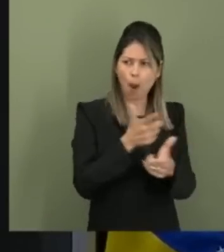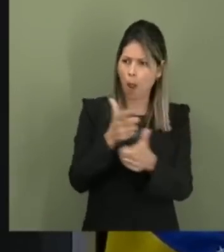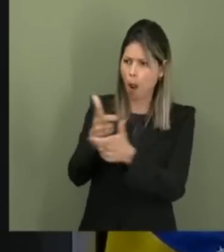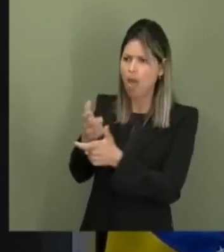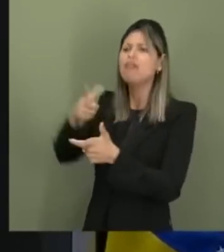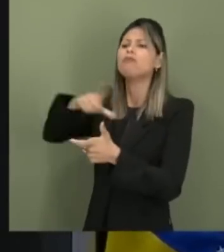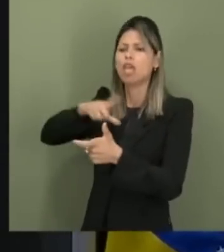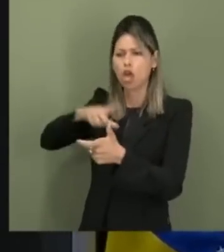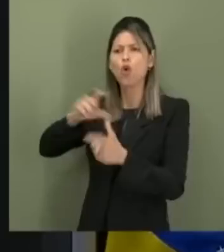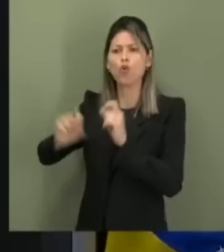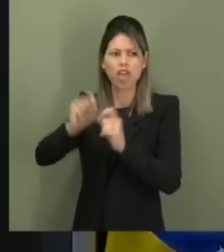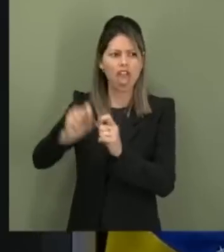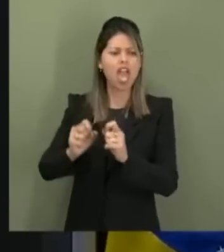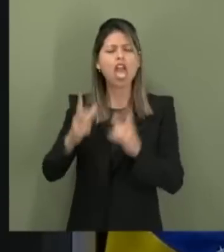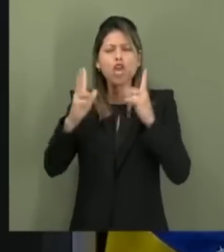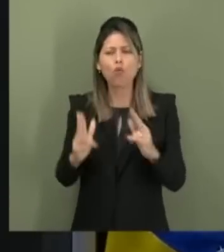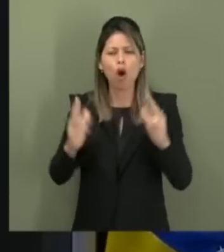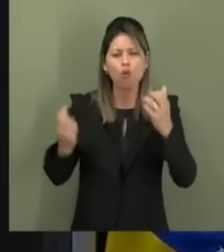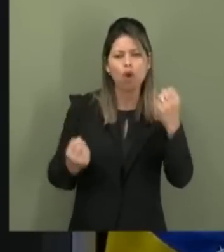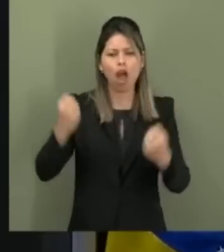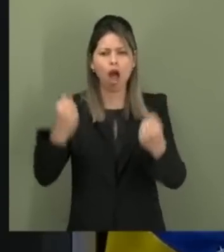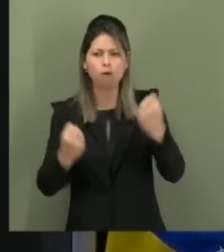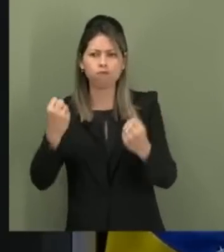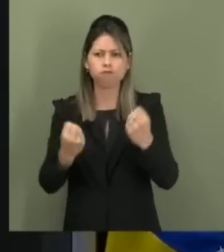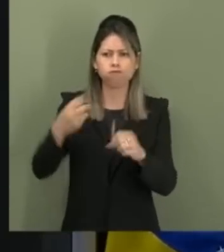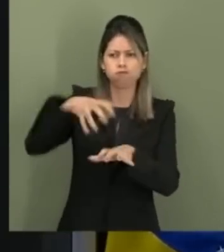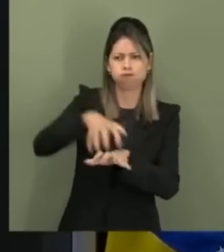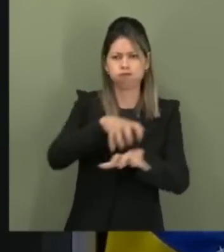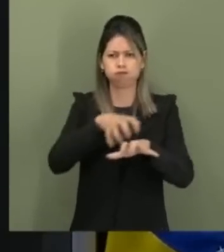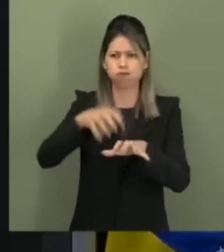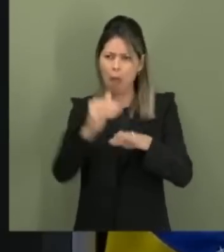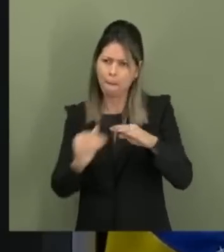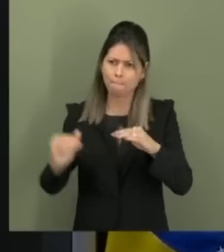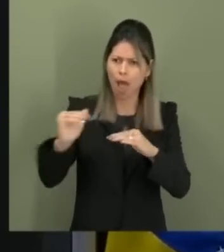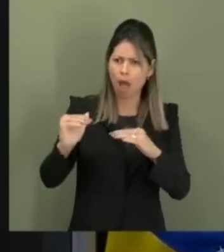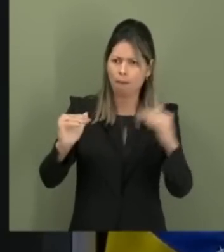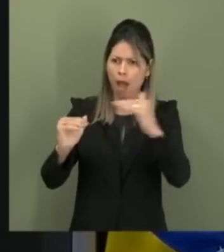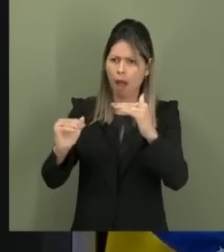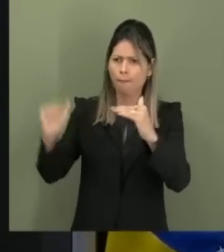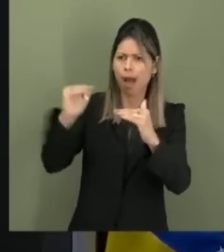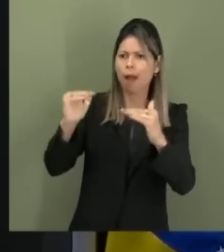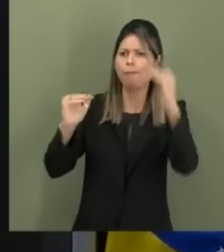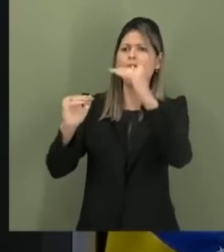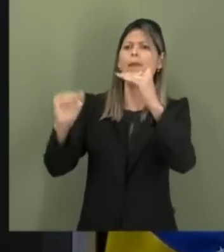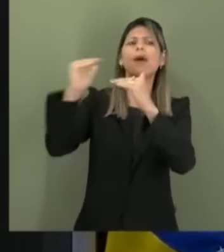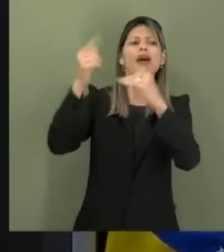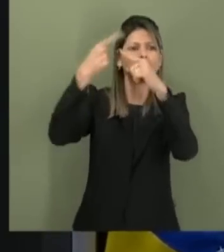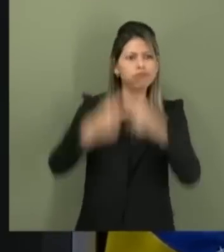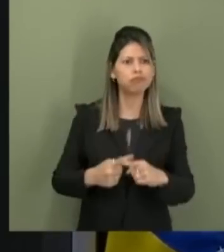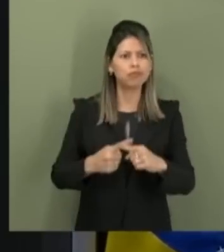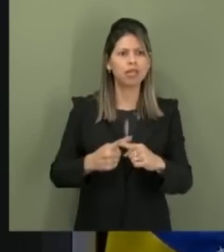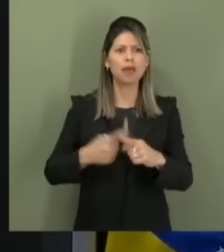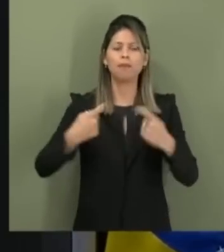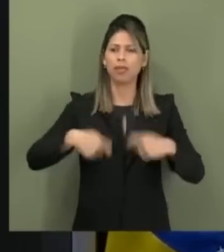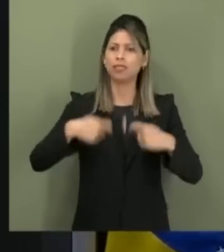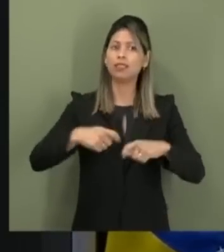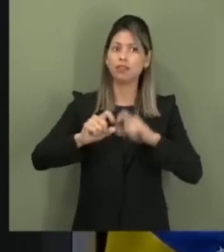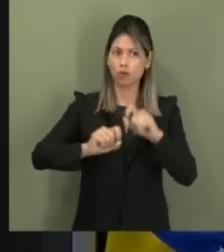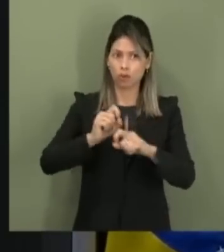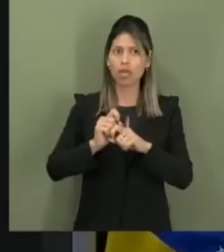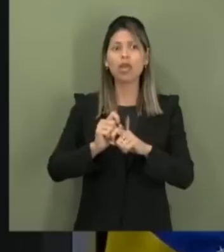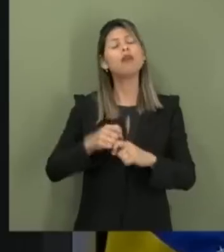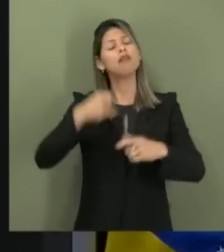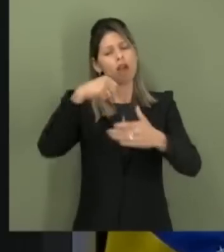que ter um tanque, um carro de combate. Não no sentido literal, mas nós precisamos reagir às ações do crime